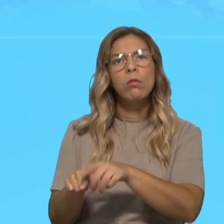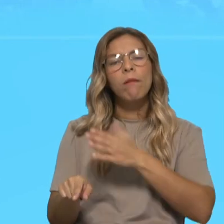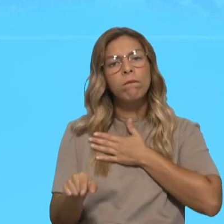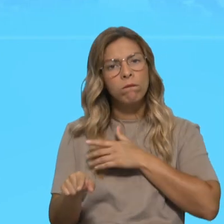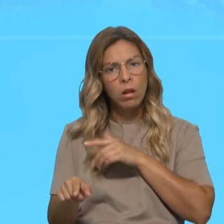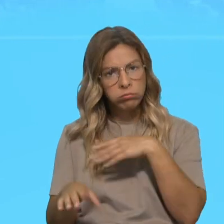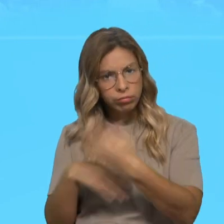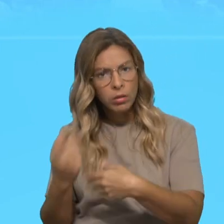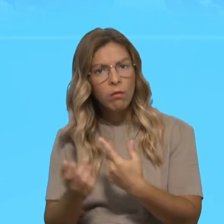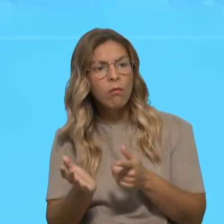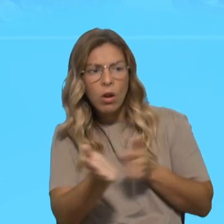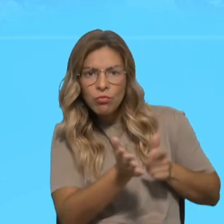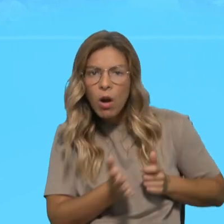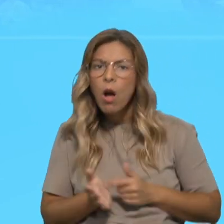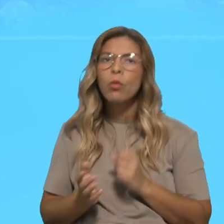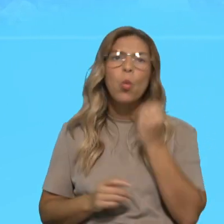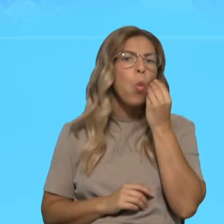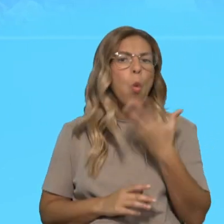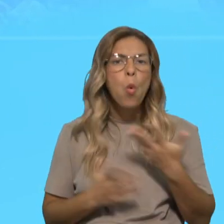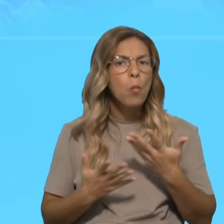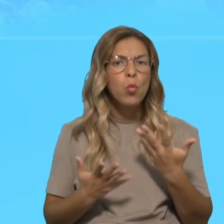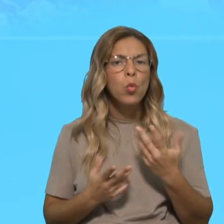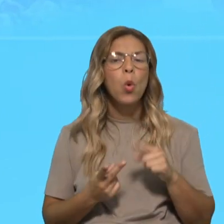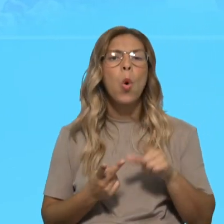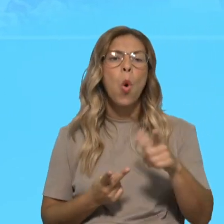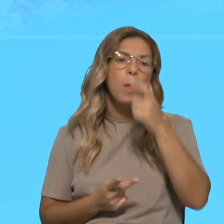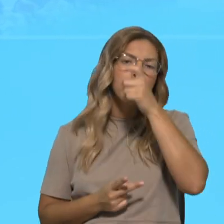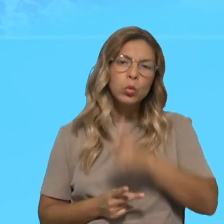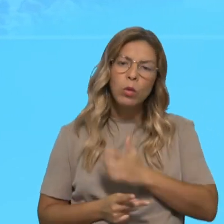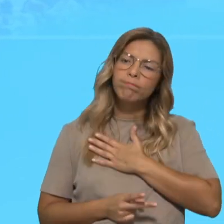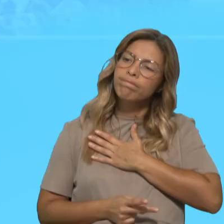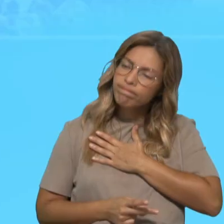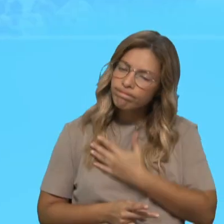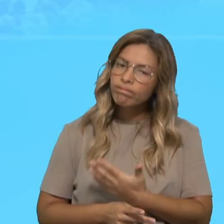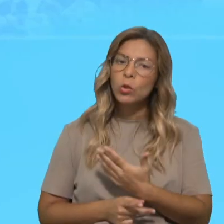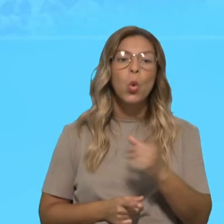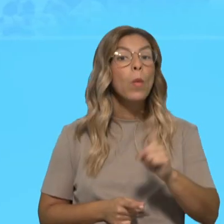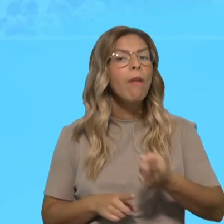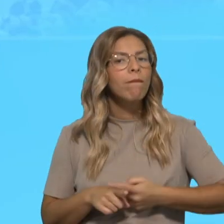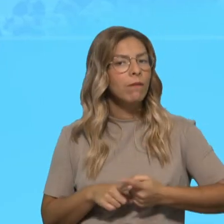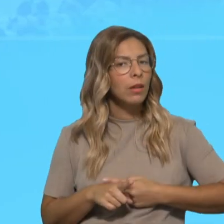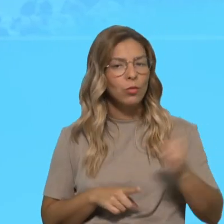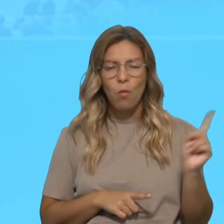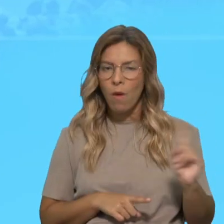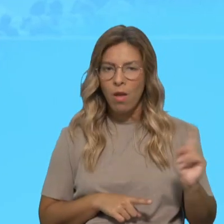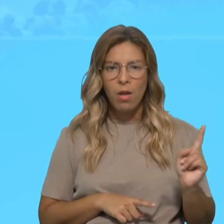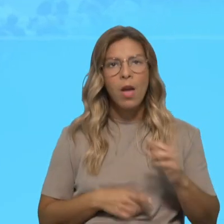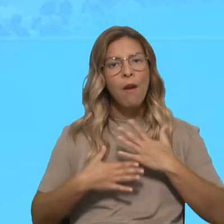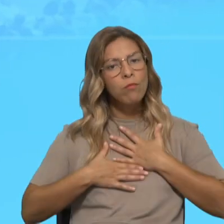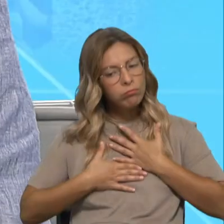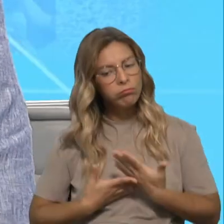política. Precisam-se de pessoas também com vocação e não tanto com interesses para iniciarem este